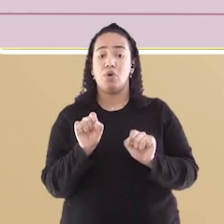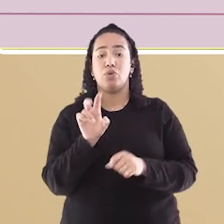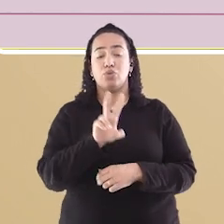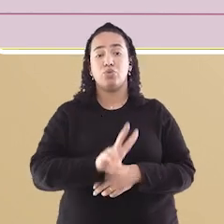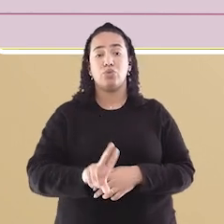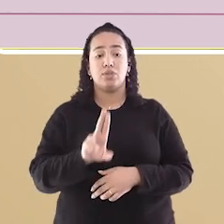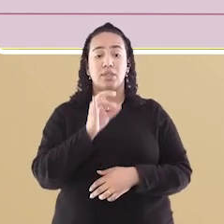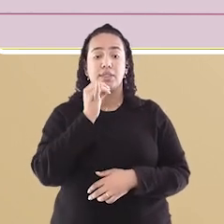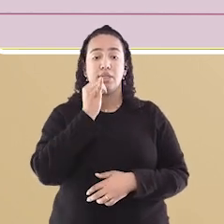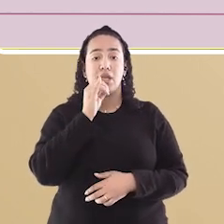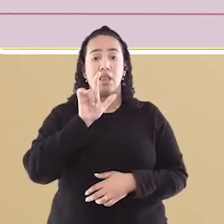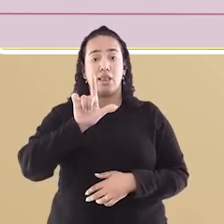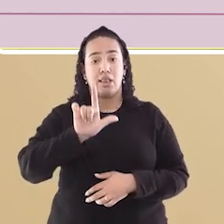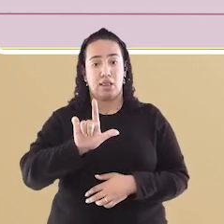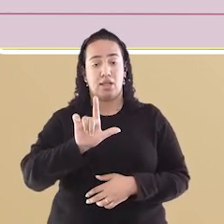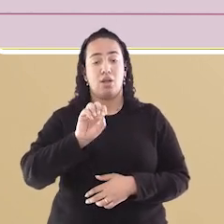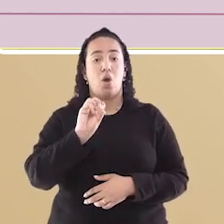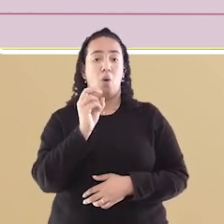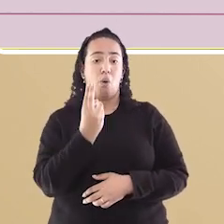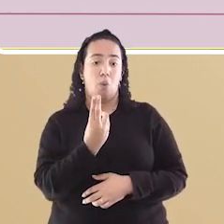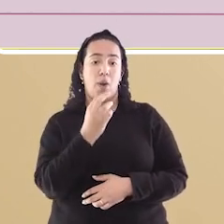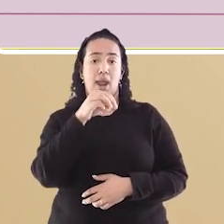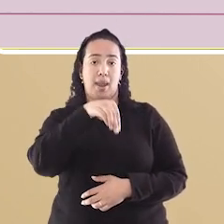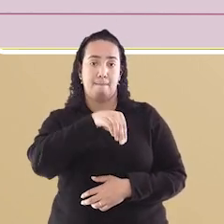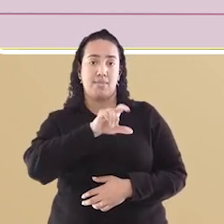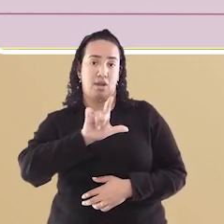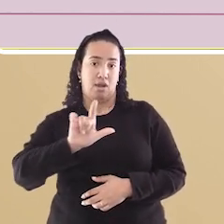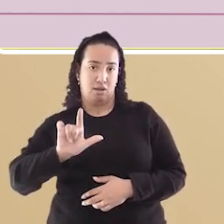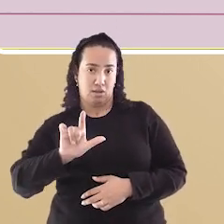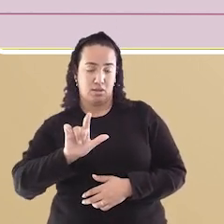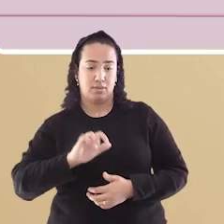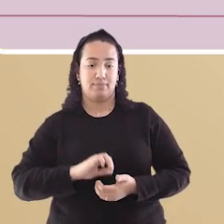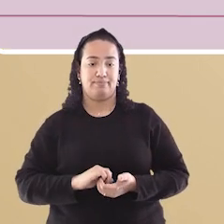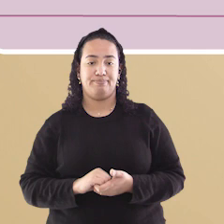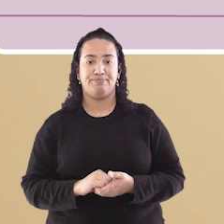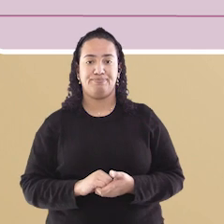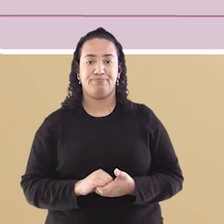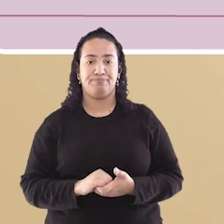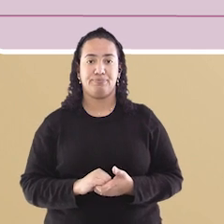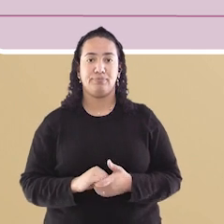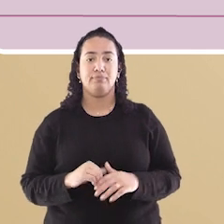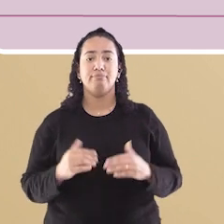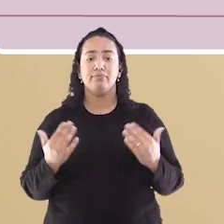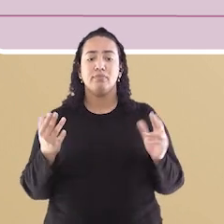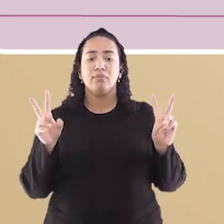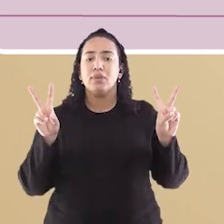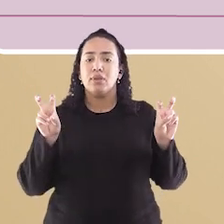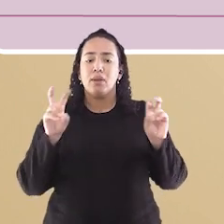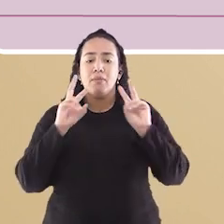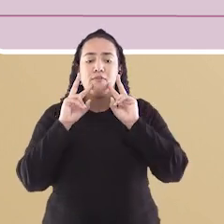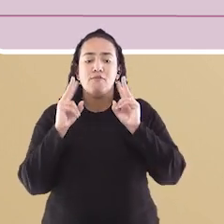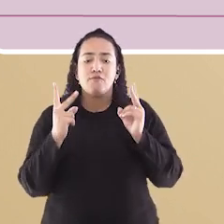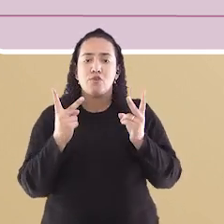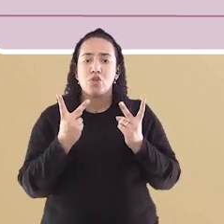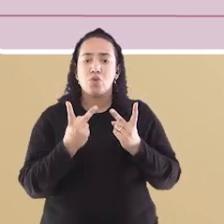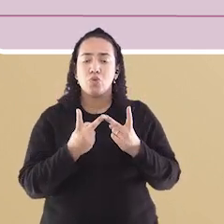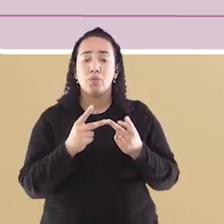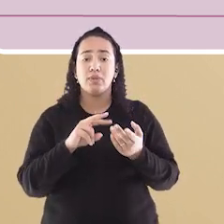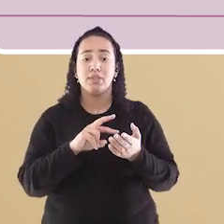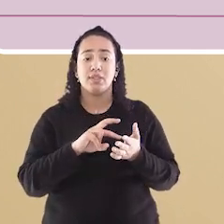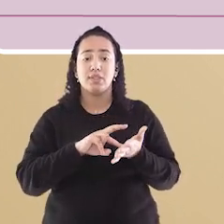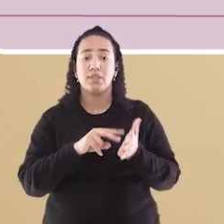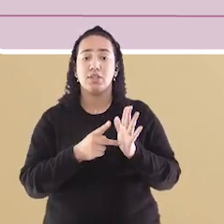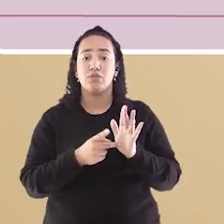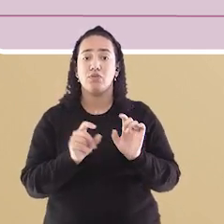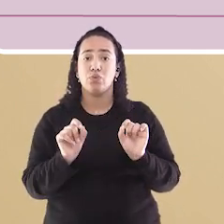utilização do litro ou do mililitro na medida de volume. Quando falamos em volume, estamos nos referindo